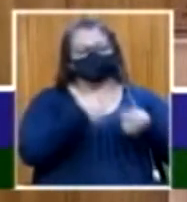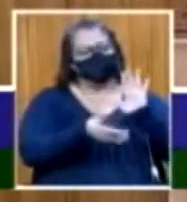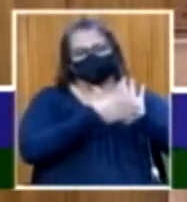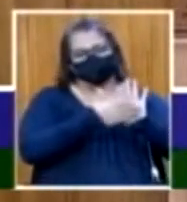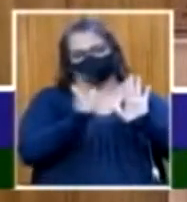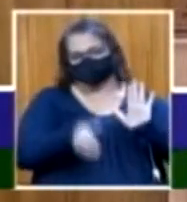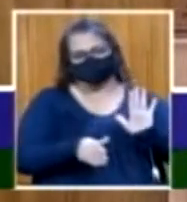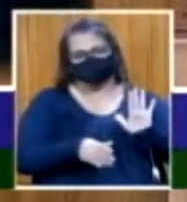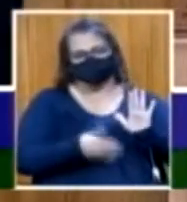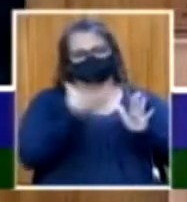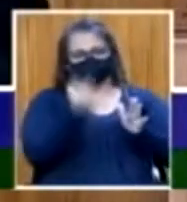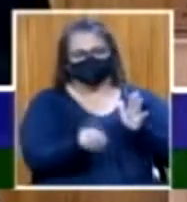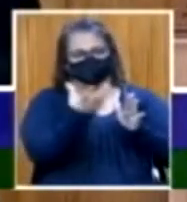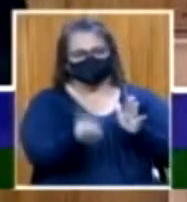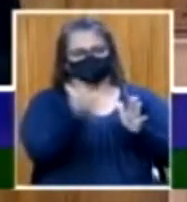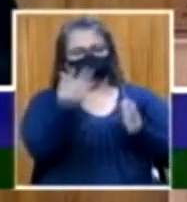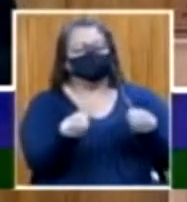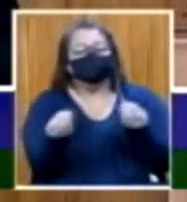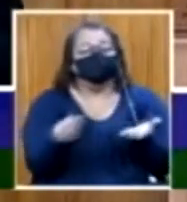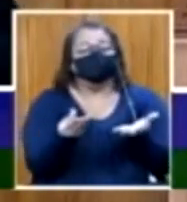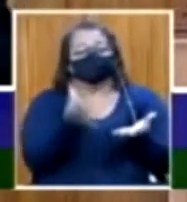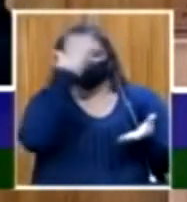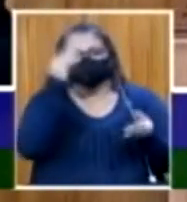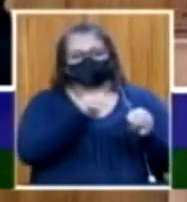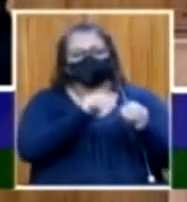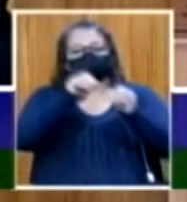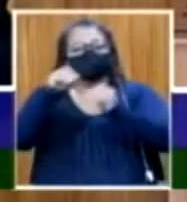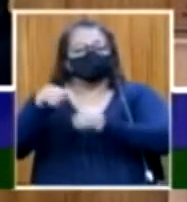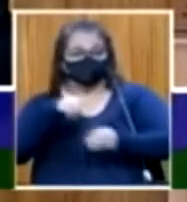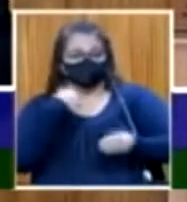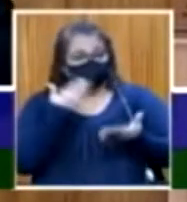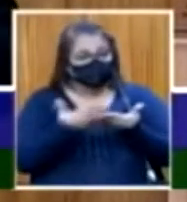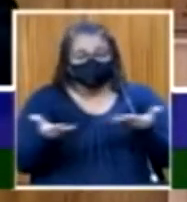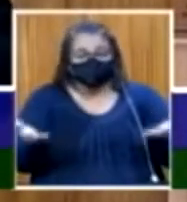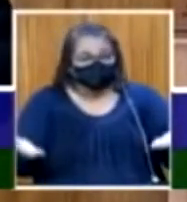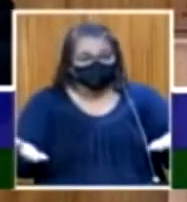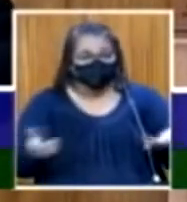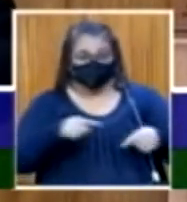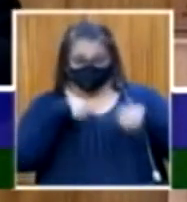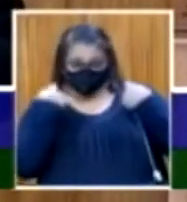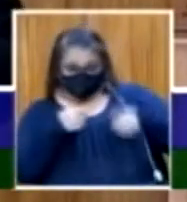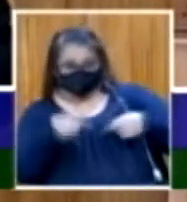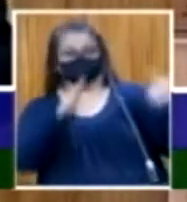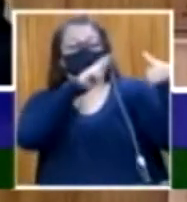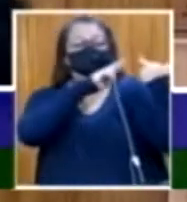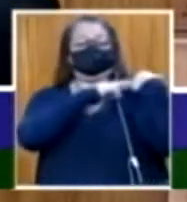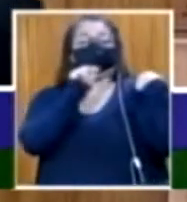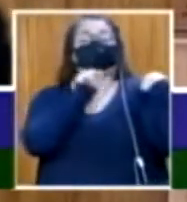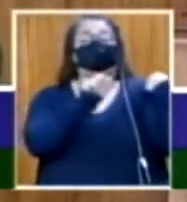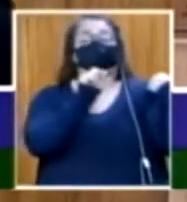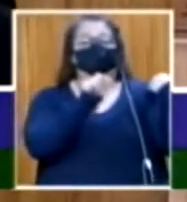de arrecadação e aquilo que deixou o país. E nós temos que entender que nós temos